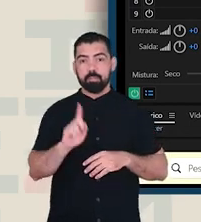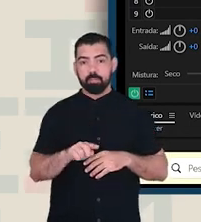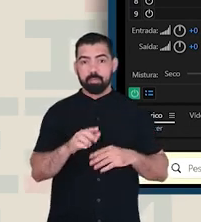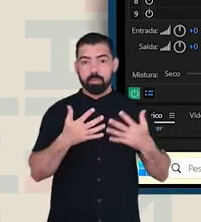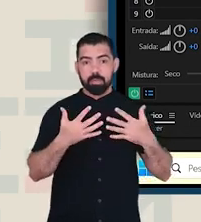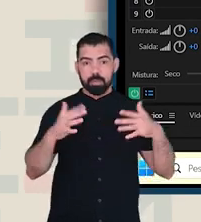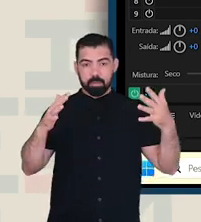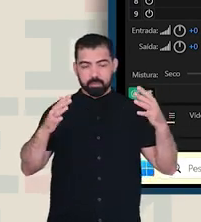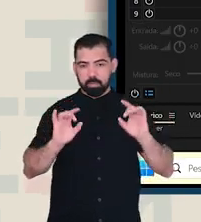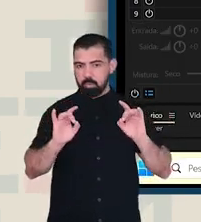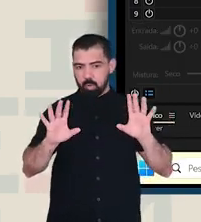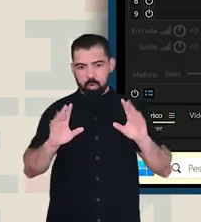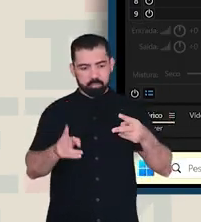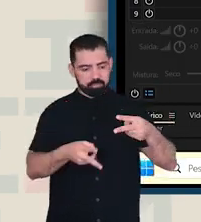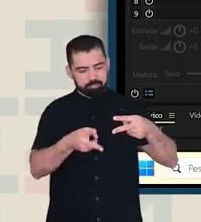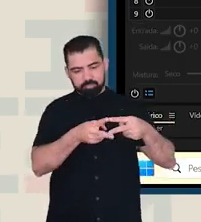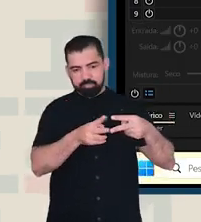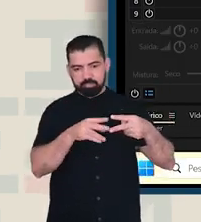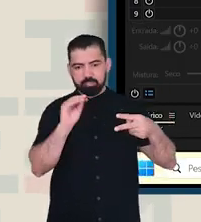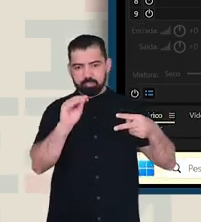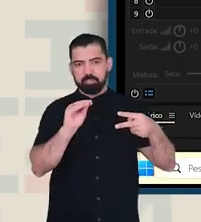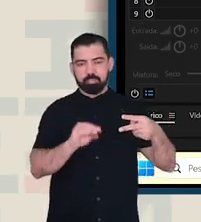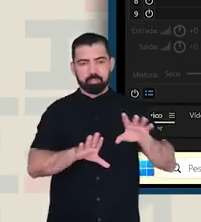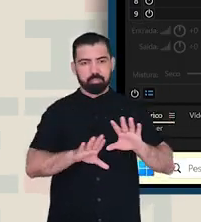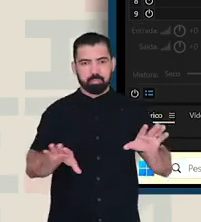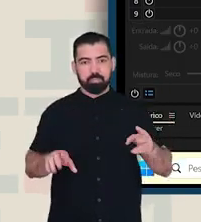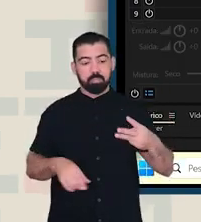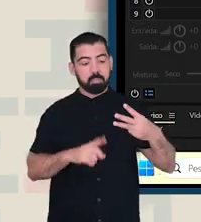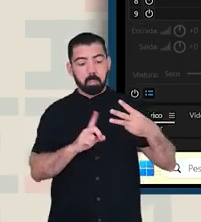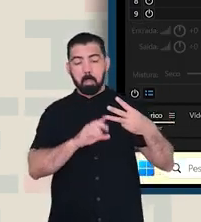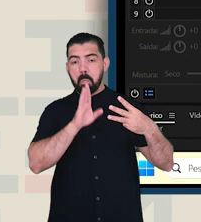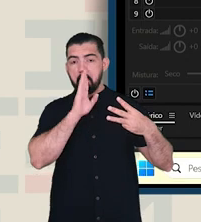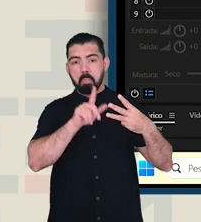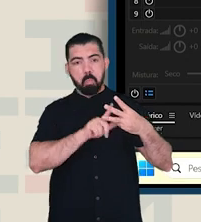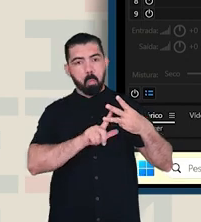nada mais. Este outro não tem nada.